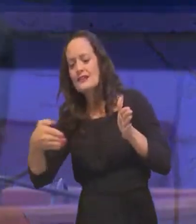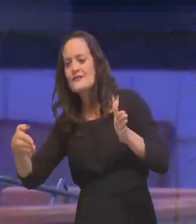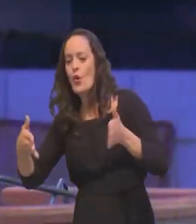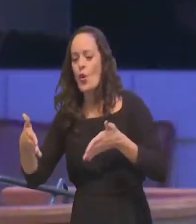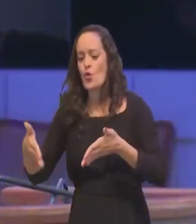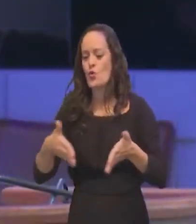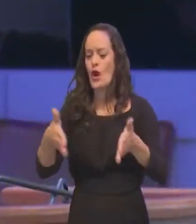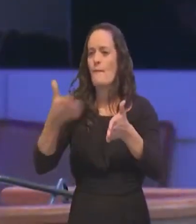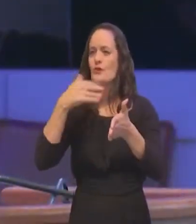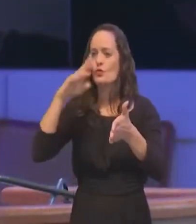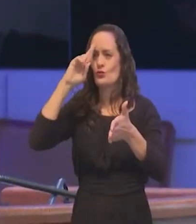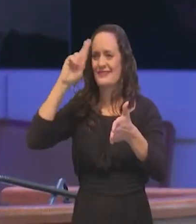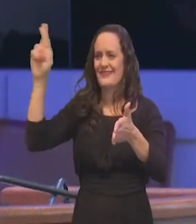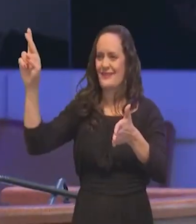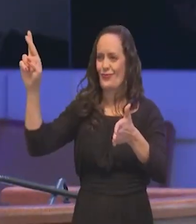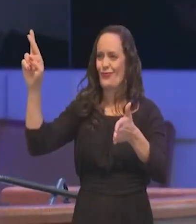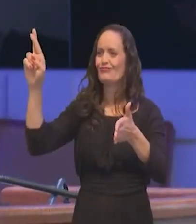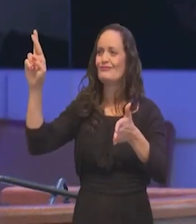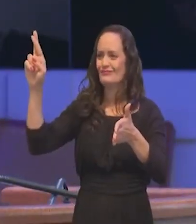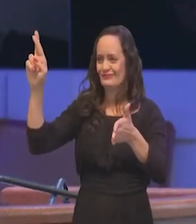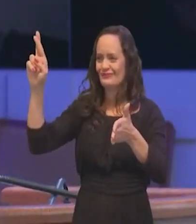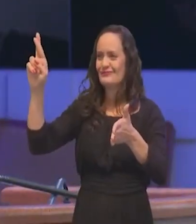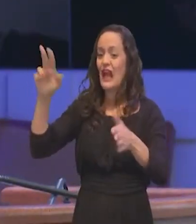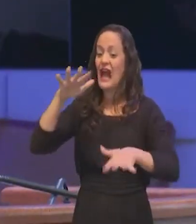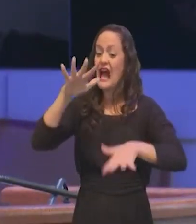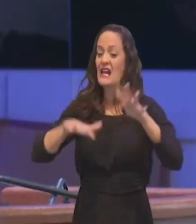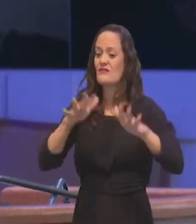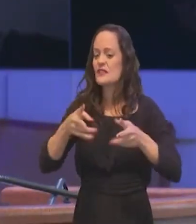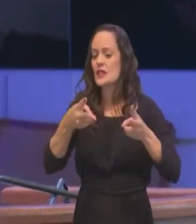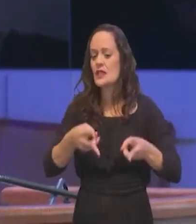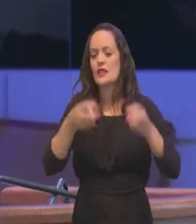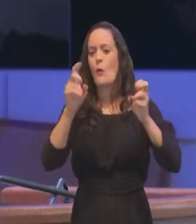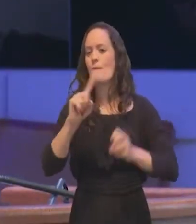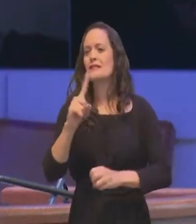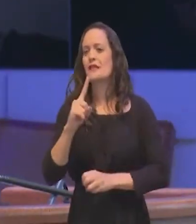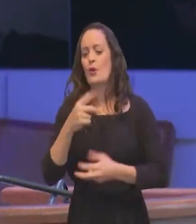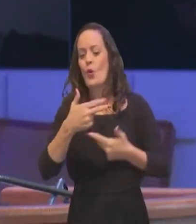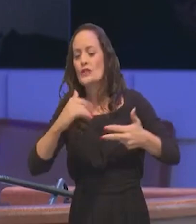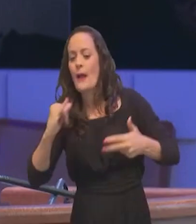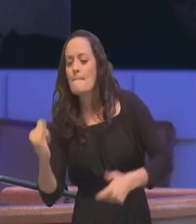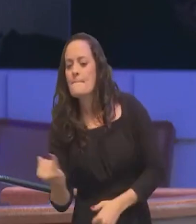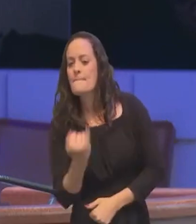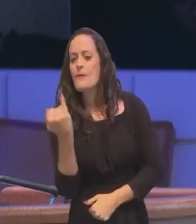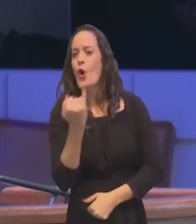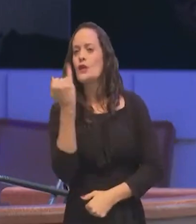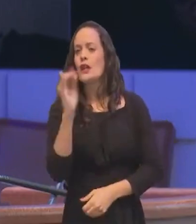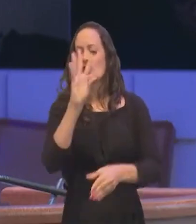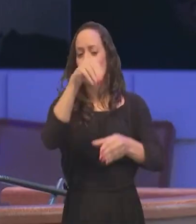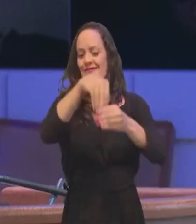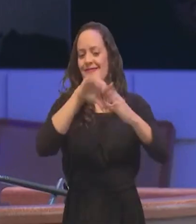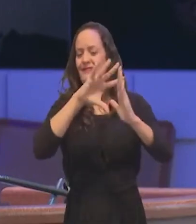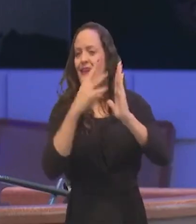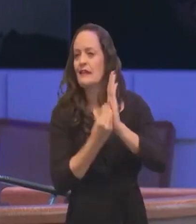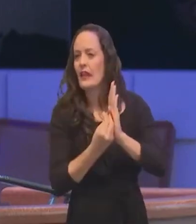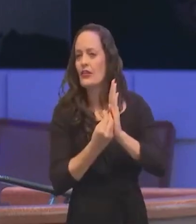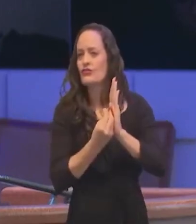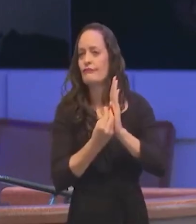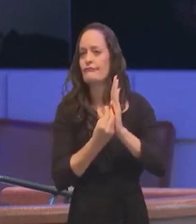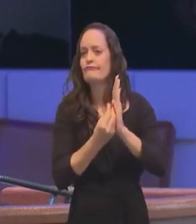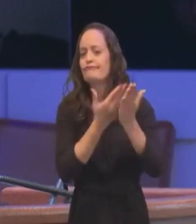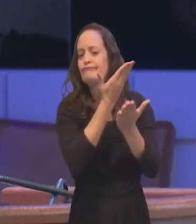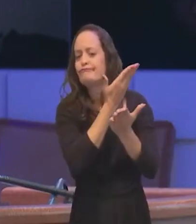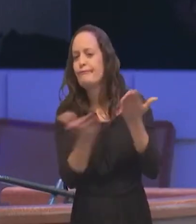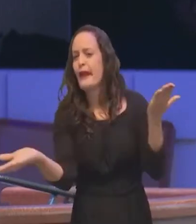provavelmente deixou que algum item, algum requisito importante que não fosse observado, tivesse